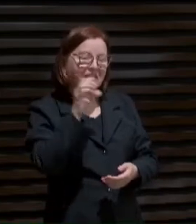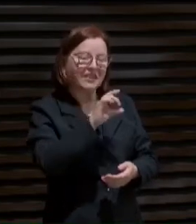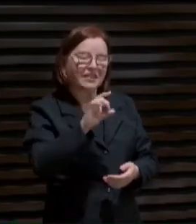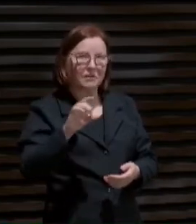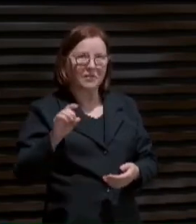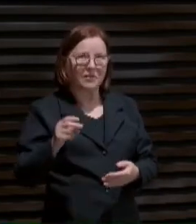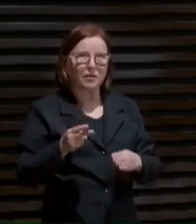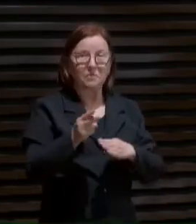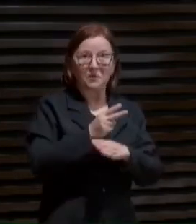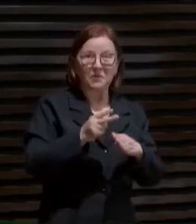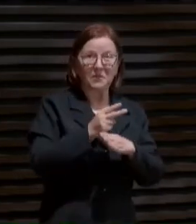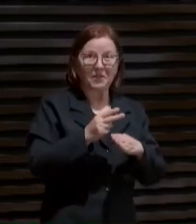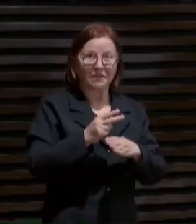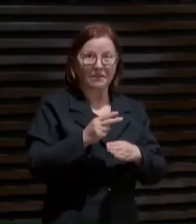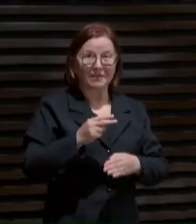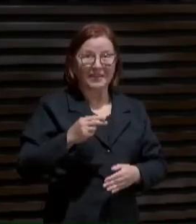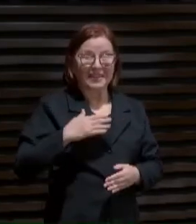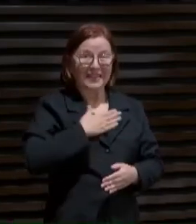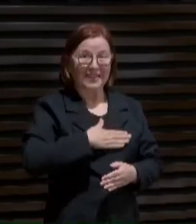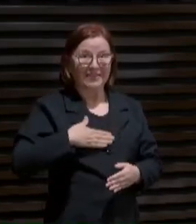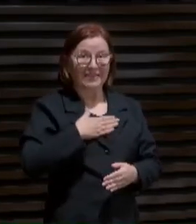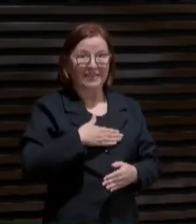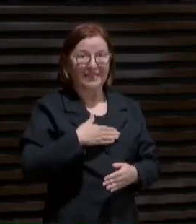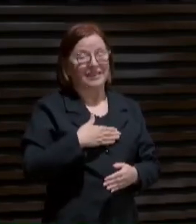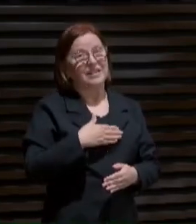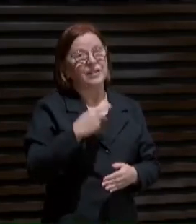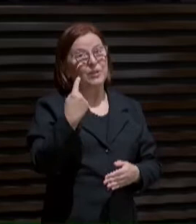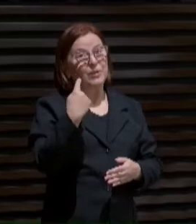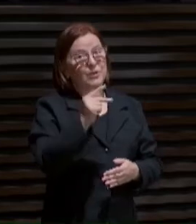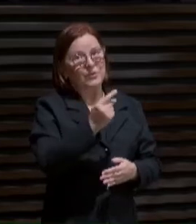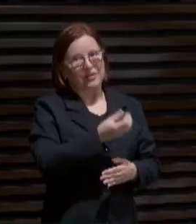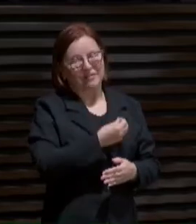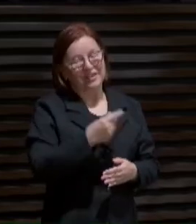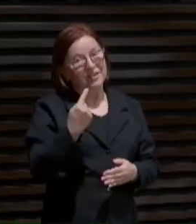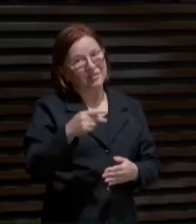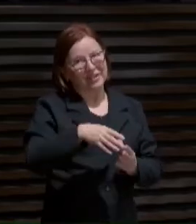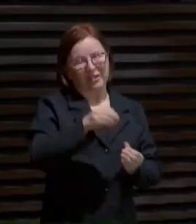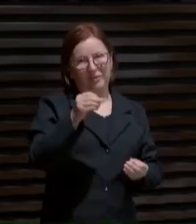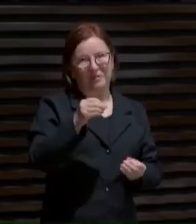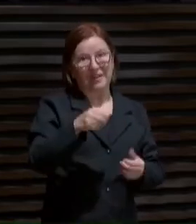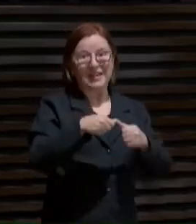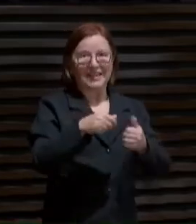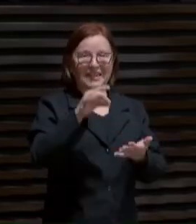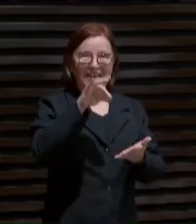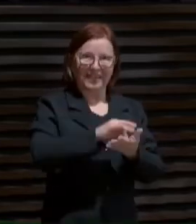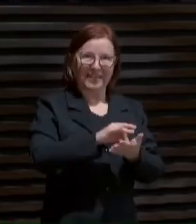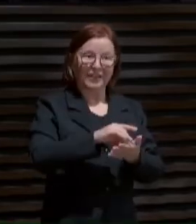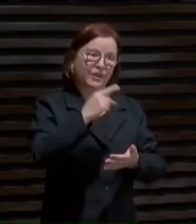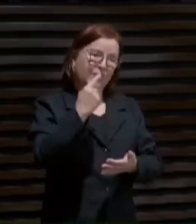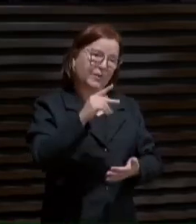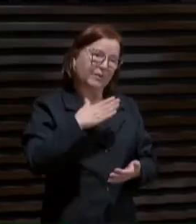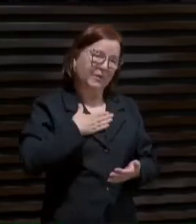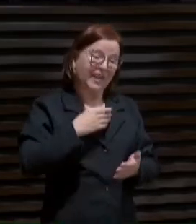algo que está se passa a sua vida faça a sua alma Essa é ali a rua minha antes de nos